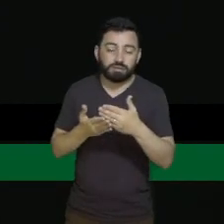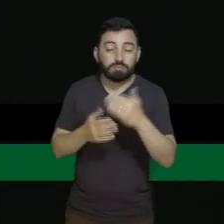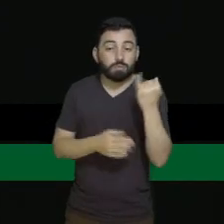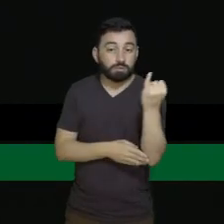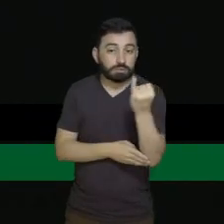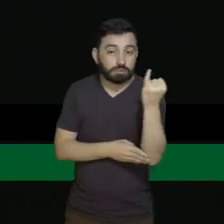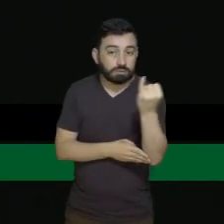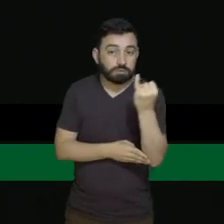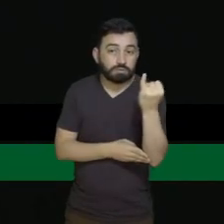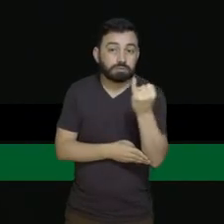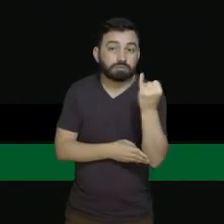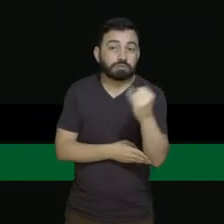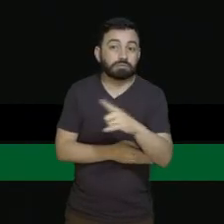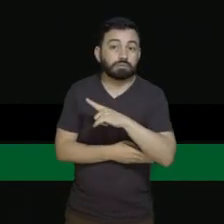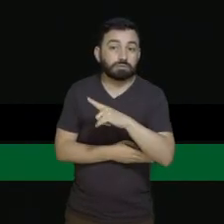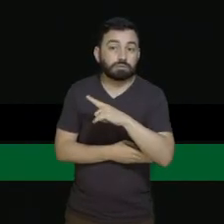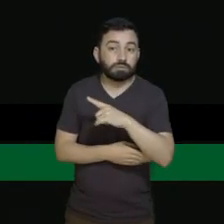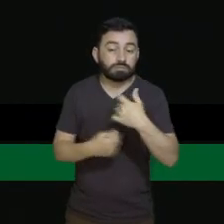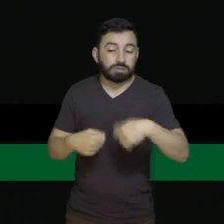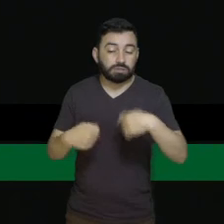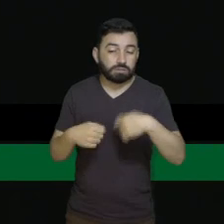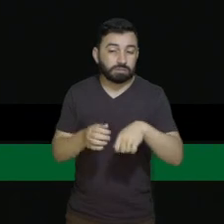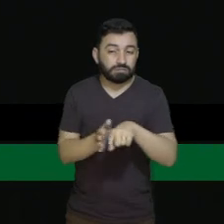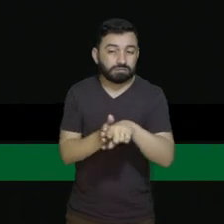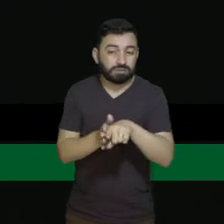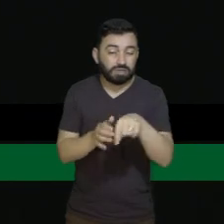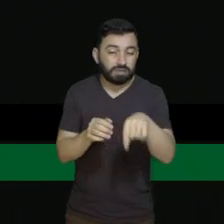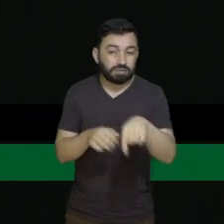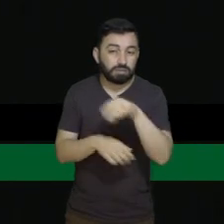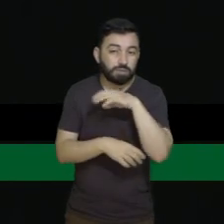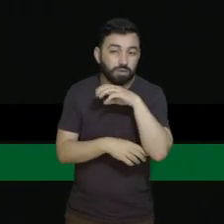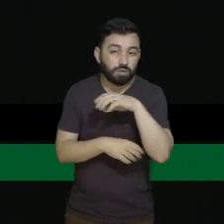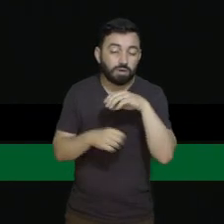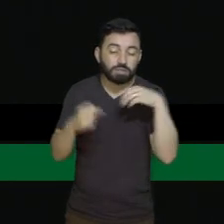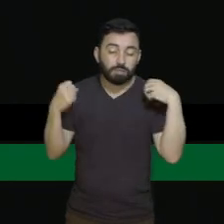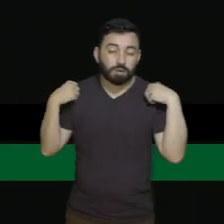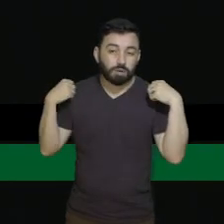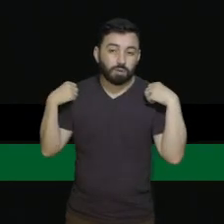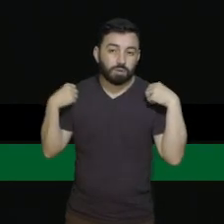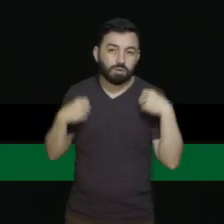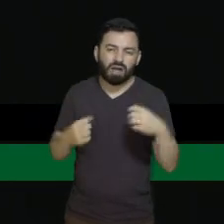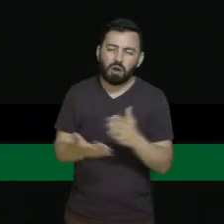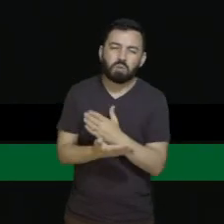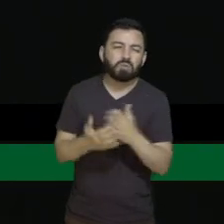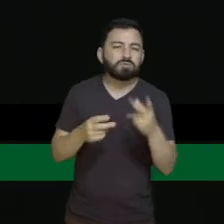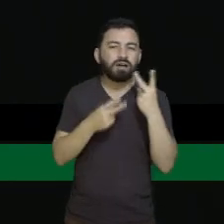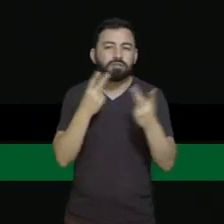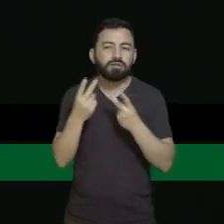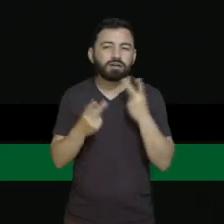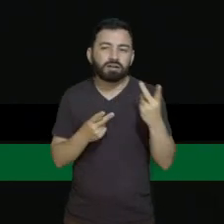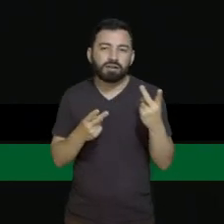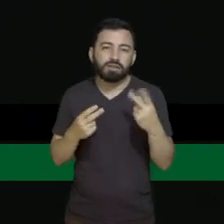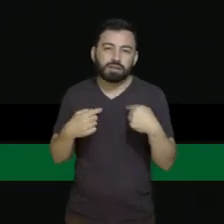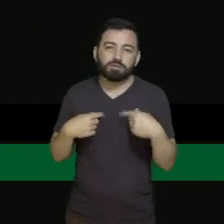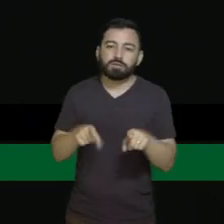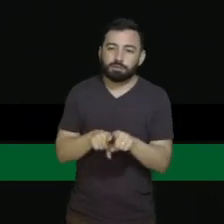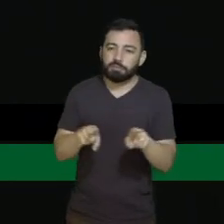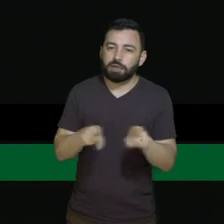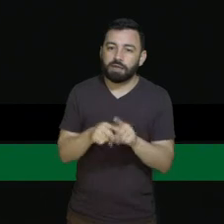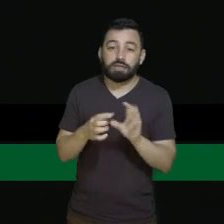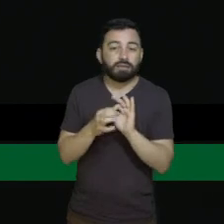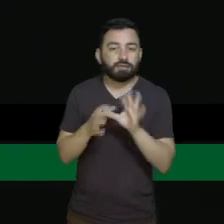tem ser realizado aqui em Chapecó. Quando saiu alguns murmurinhos, eu também tomei a liberdade de